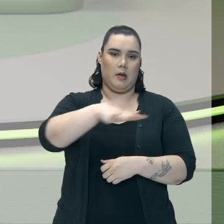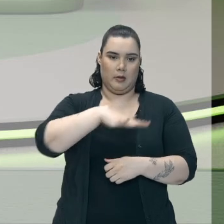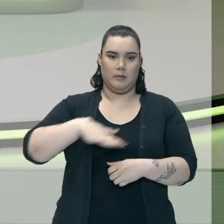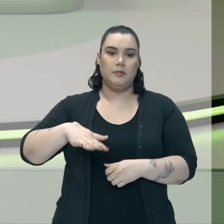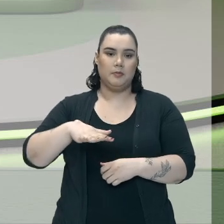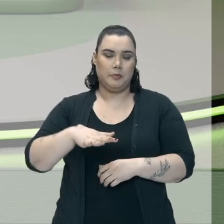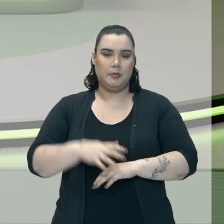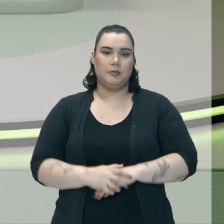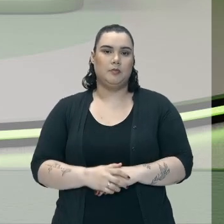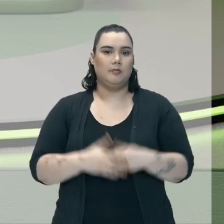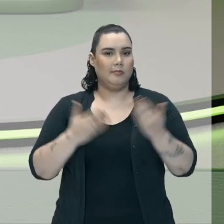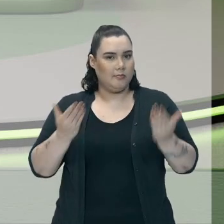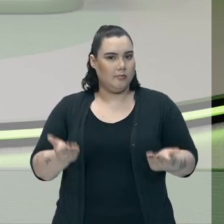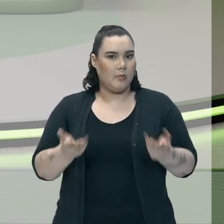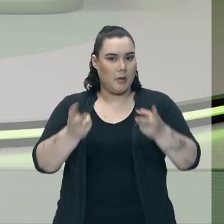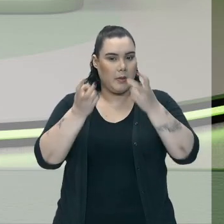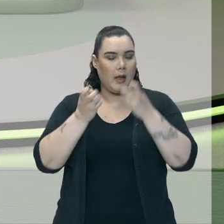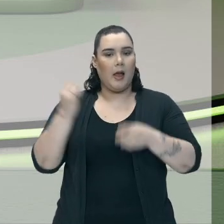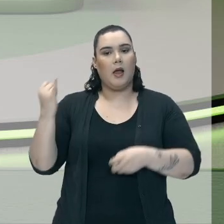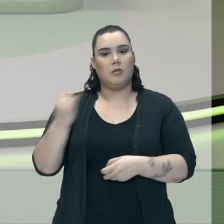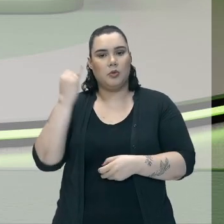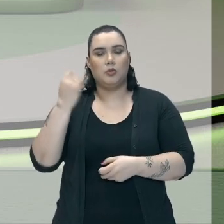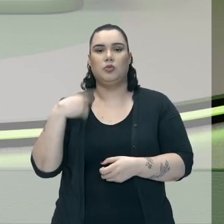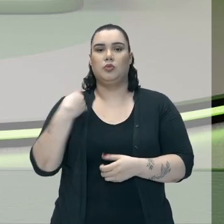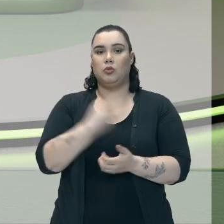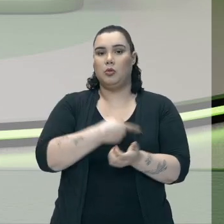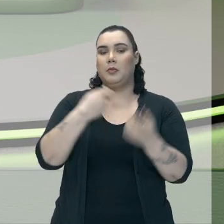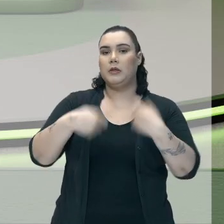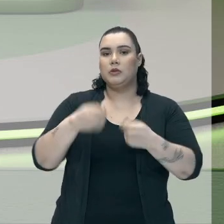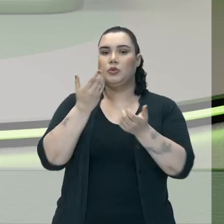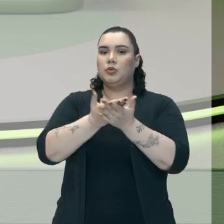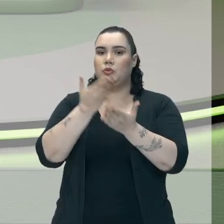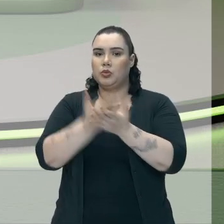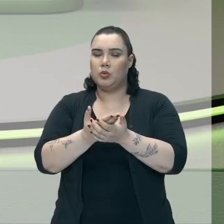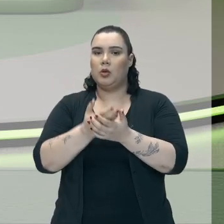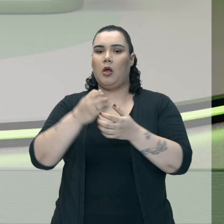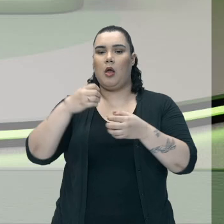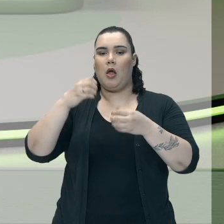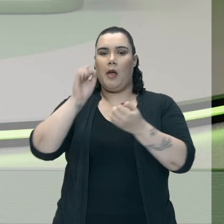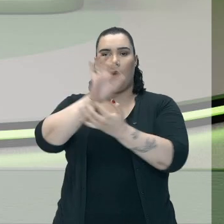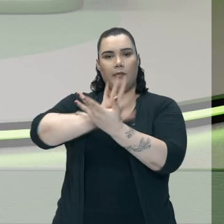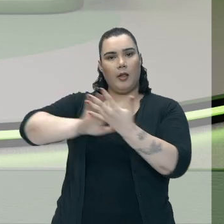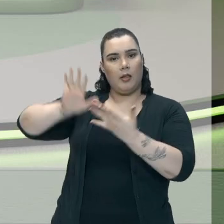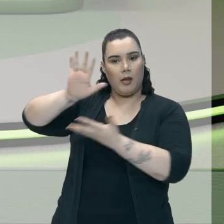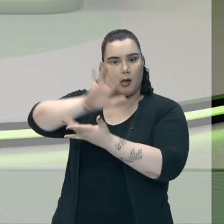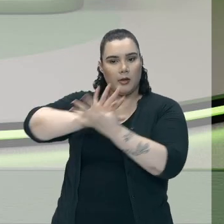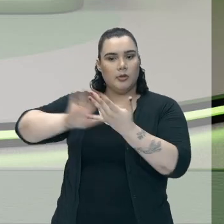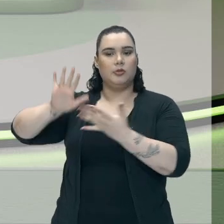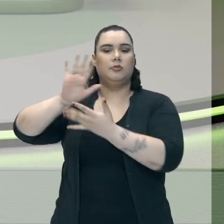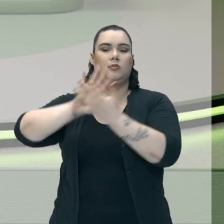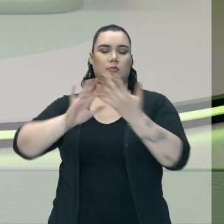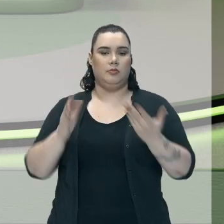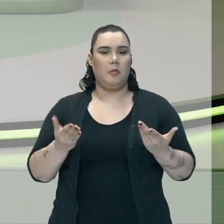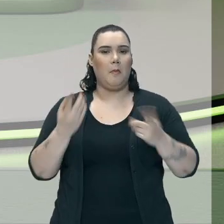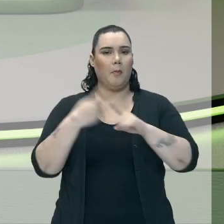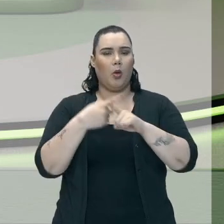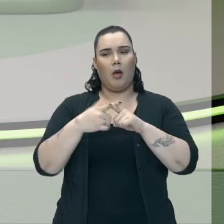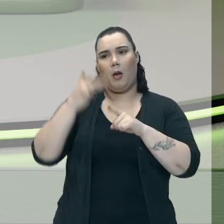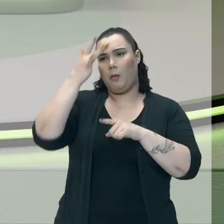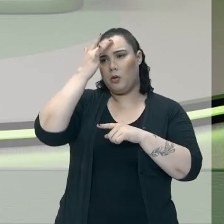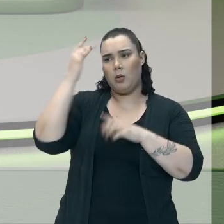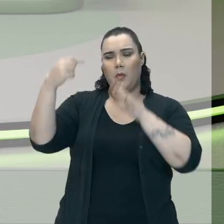importante a gente estudar o espaço, né? Porque muitas perguntas que são feitas aqui na Terra quanto à nossa origem, por